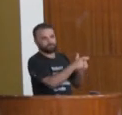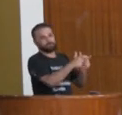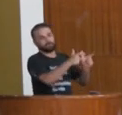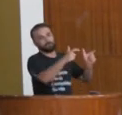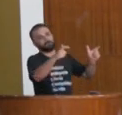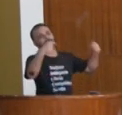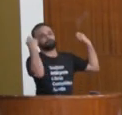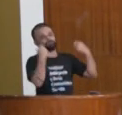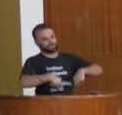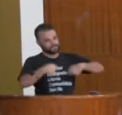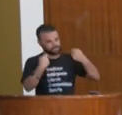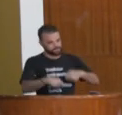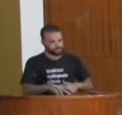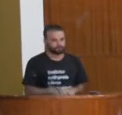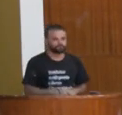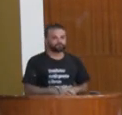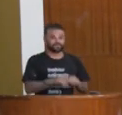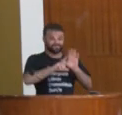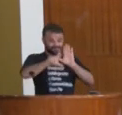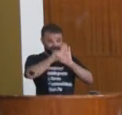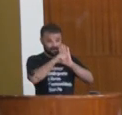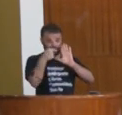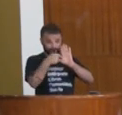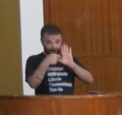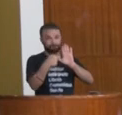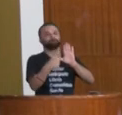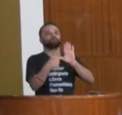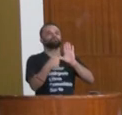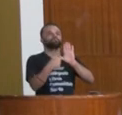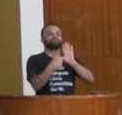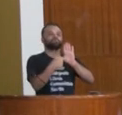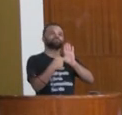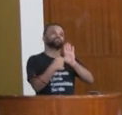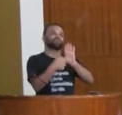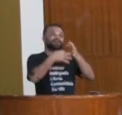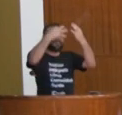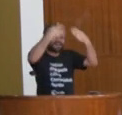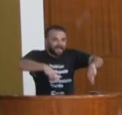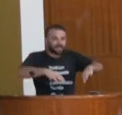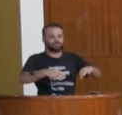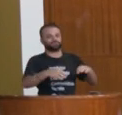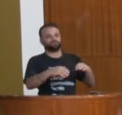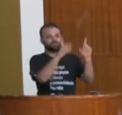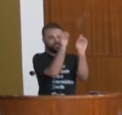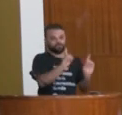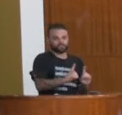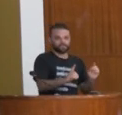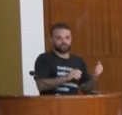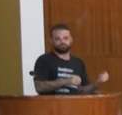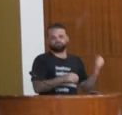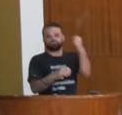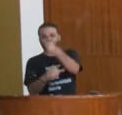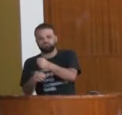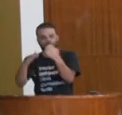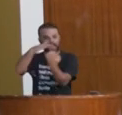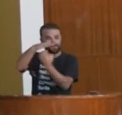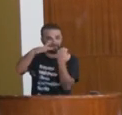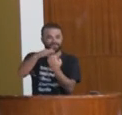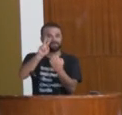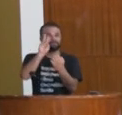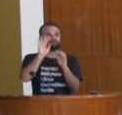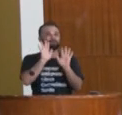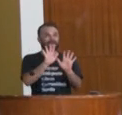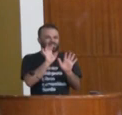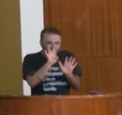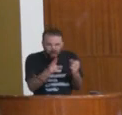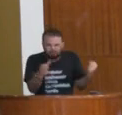Esta lei garante que a pessoa com deficiência entre na empresa, Mas isso não significa inclusão